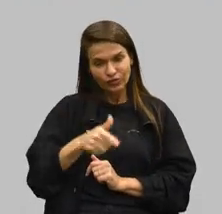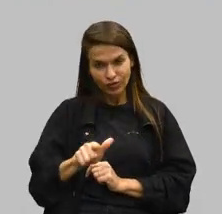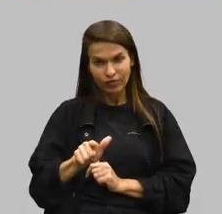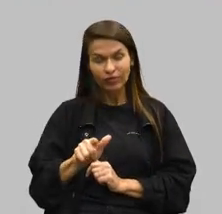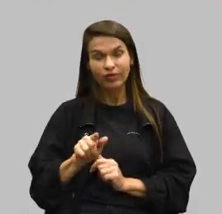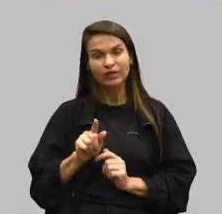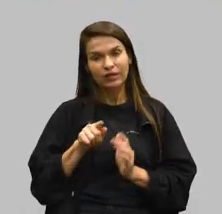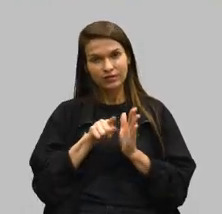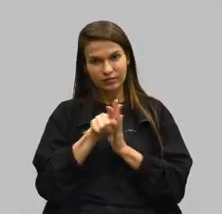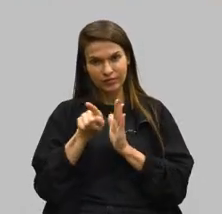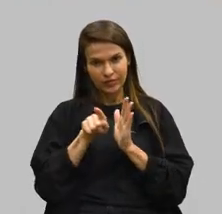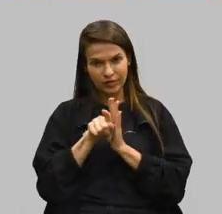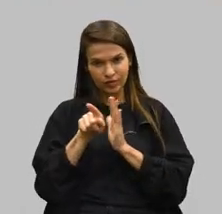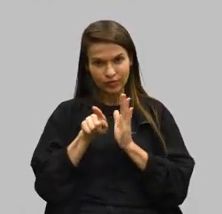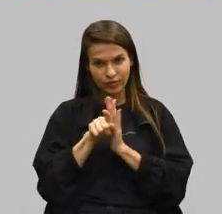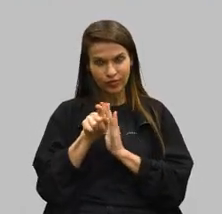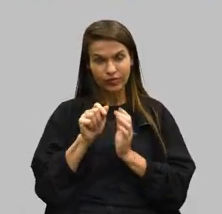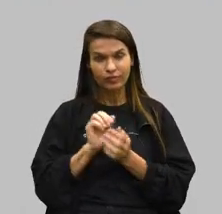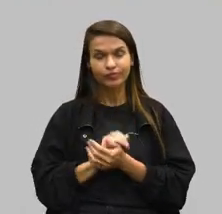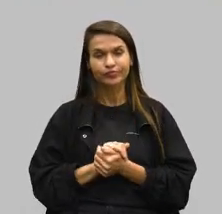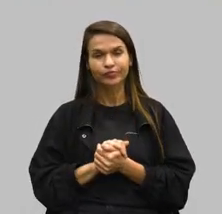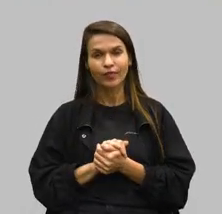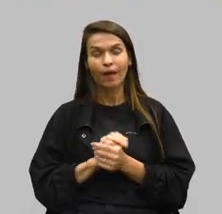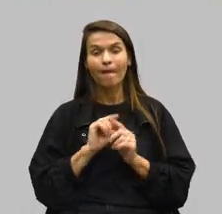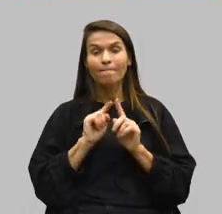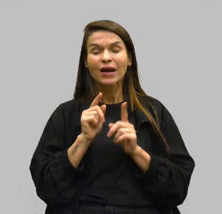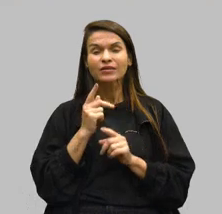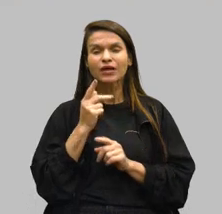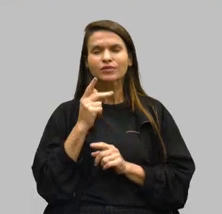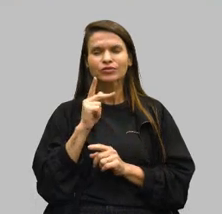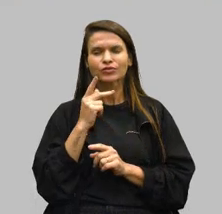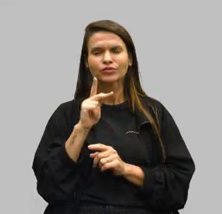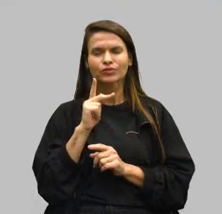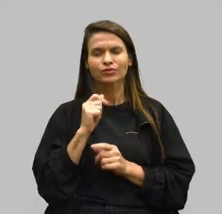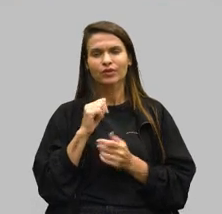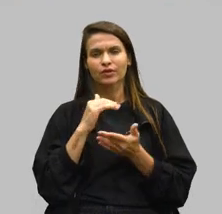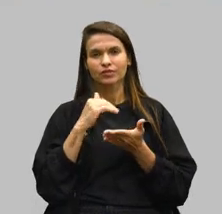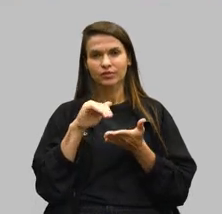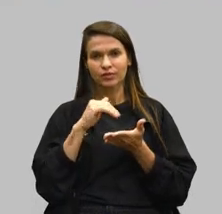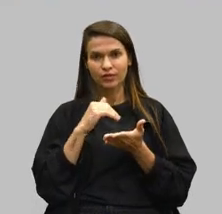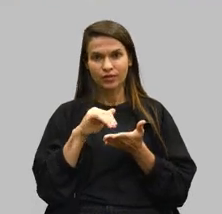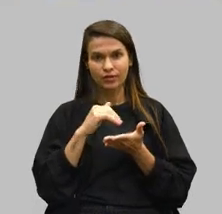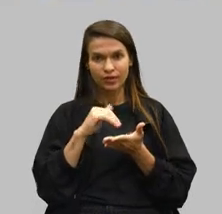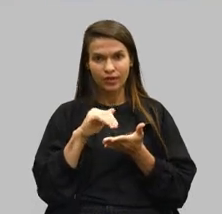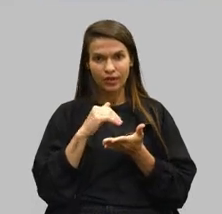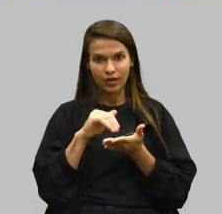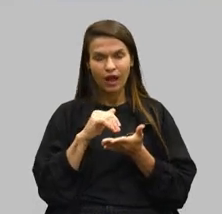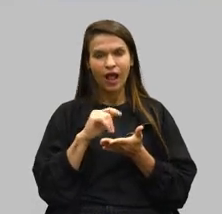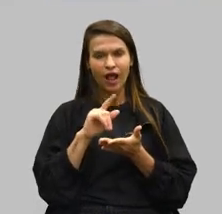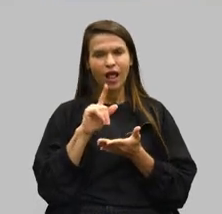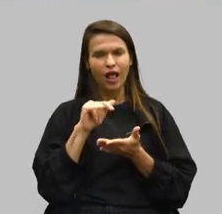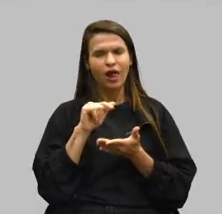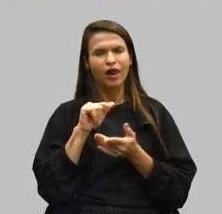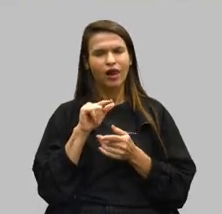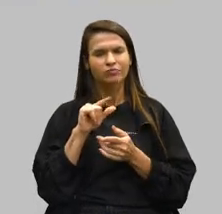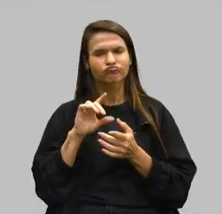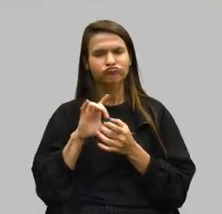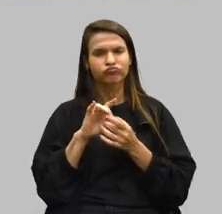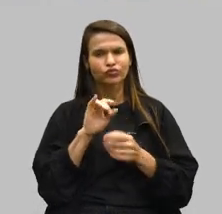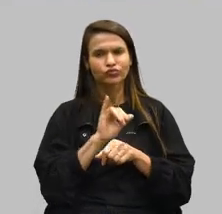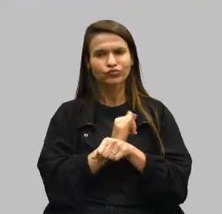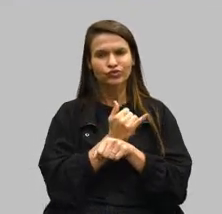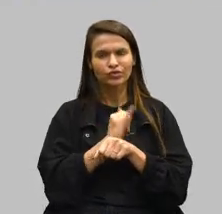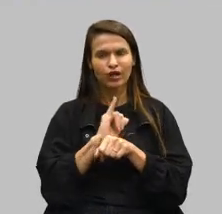nas perguntas mas a sua secretaria ela é extremamente estratégica do ponto de